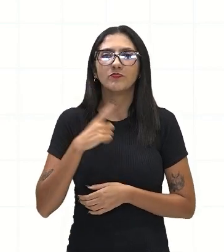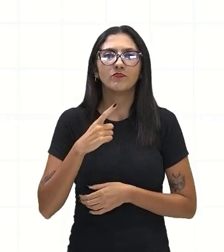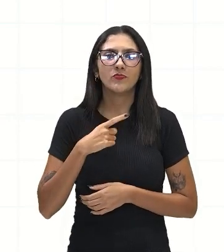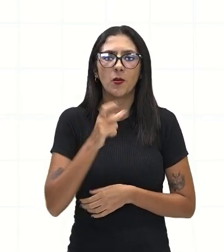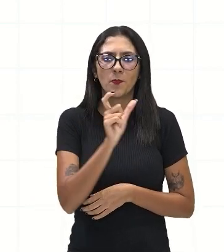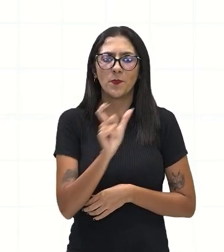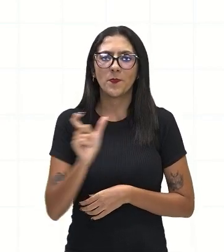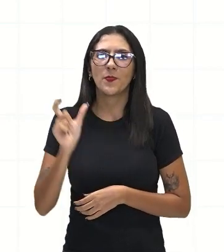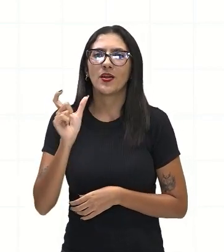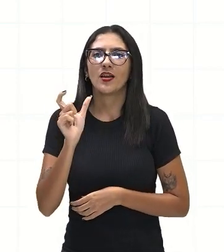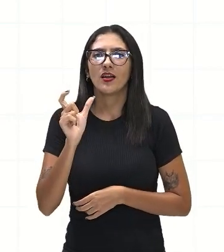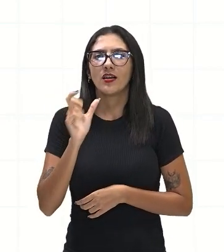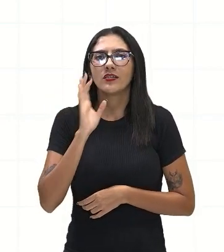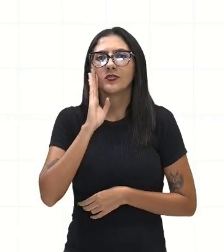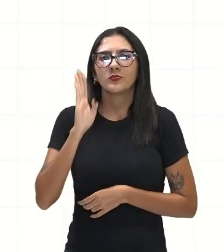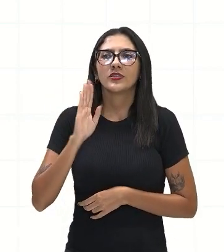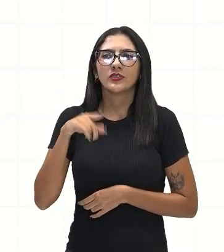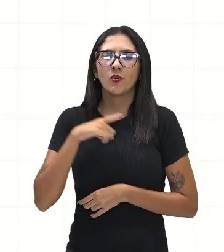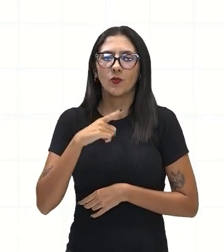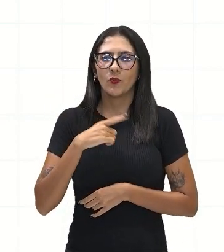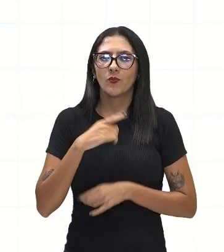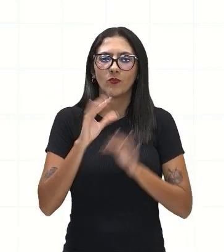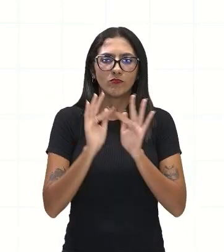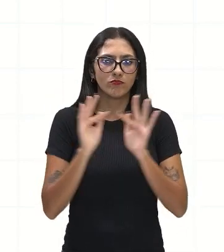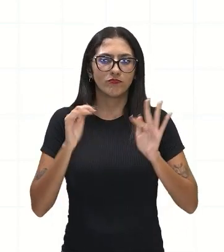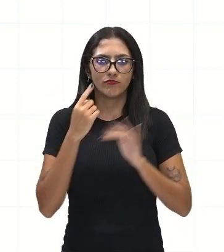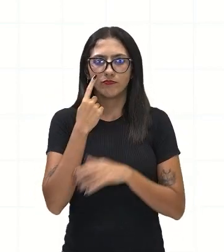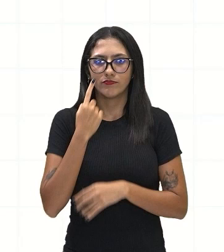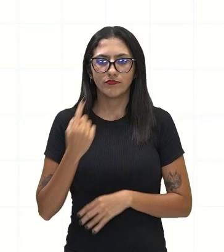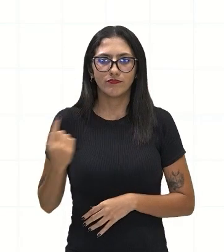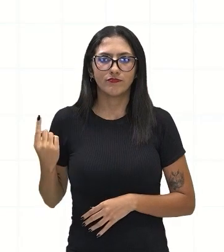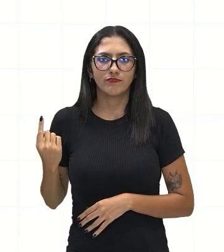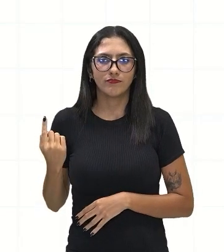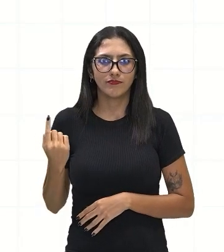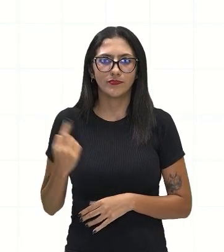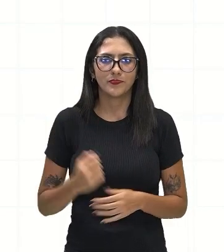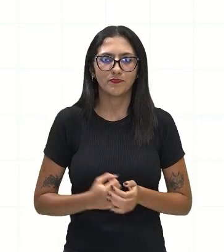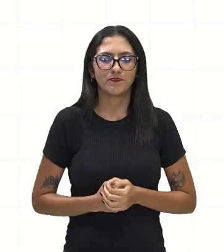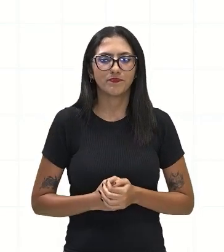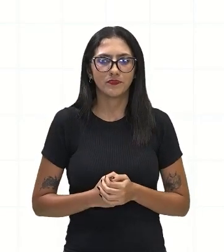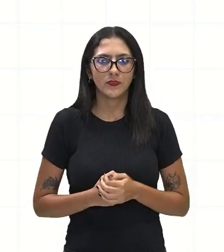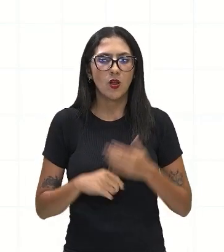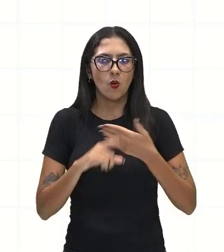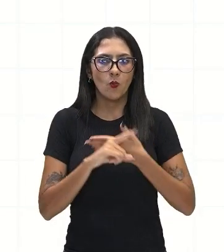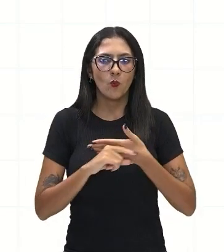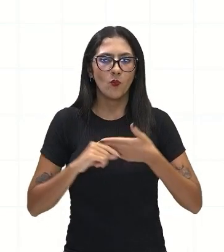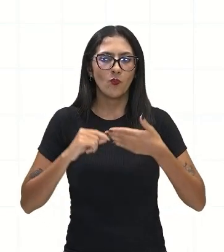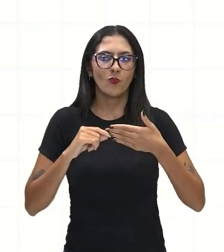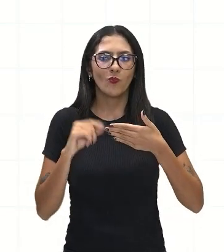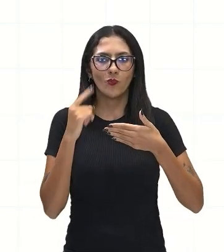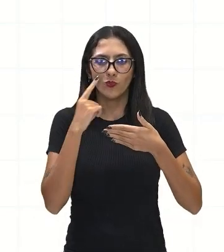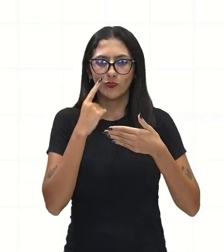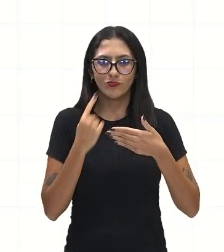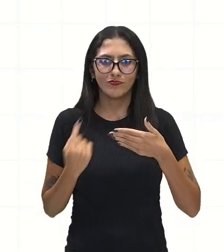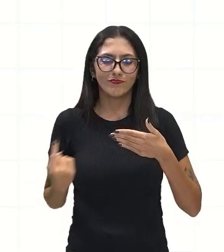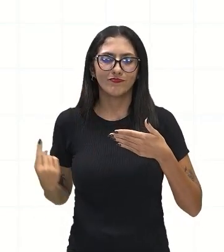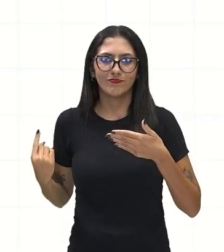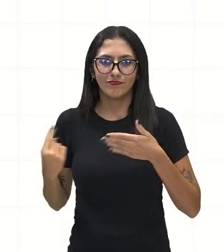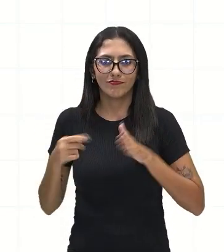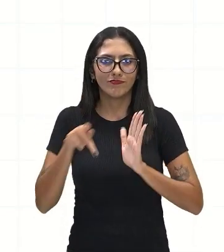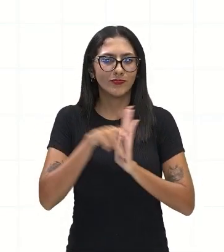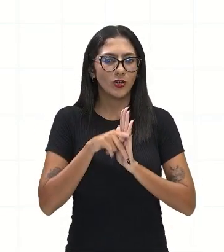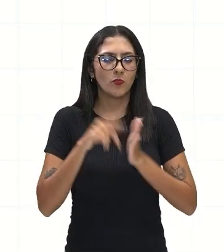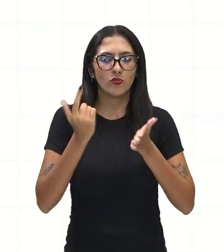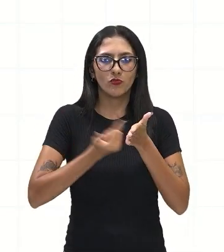Esse texto, né, está aqui no livro do Flávio de Souza, Príncipes e Princesas, Sapos